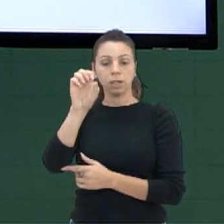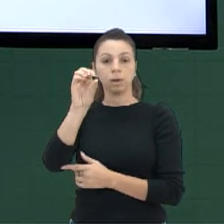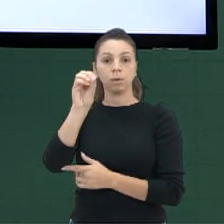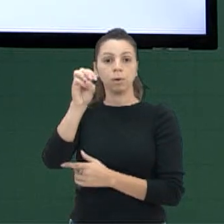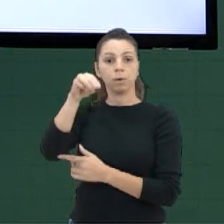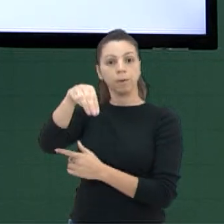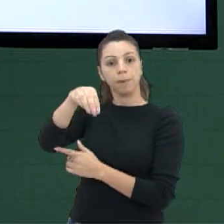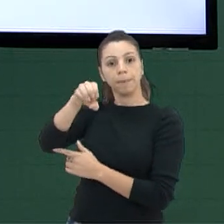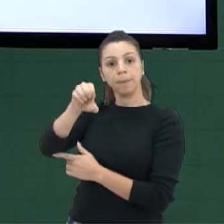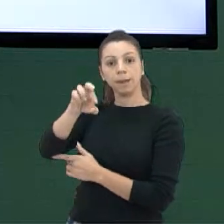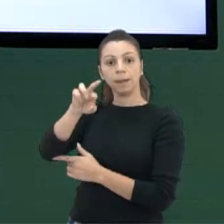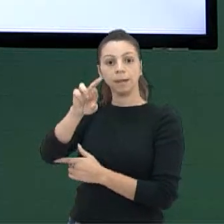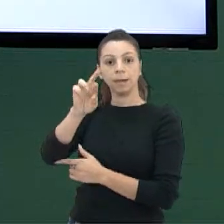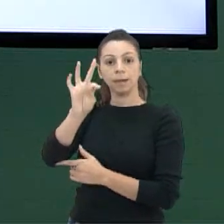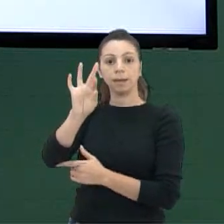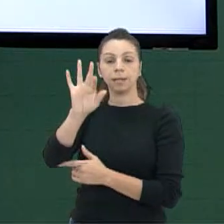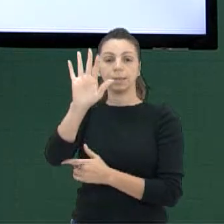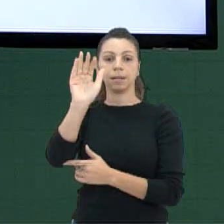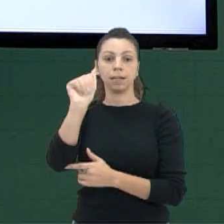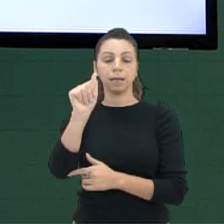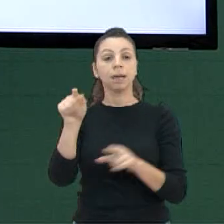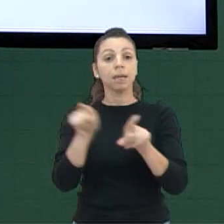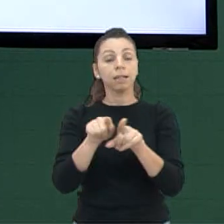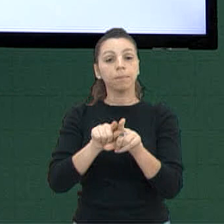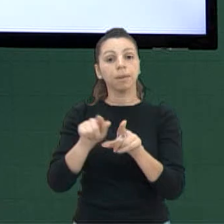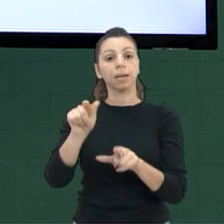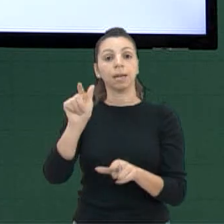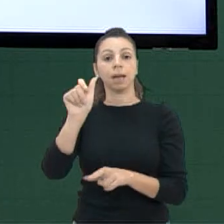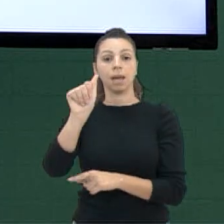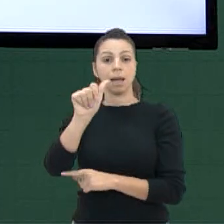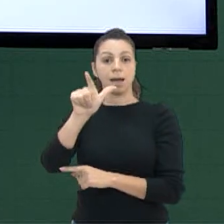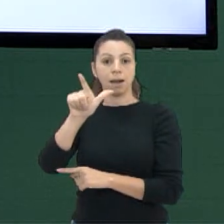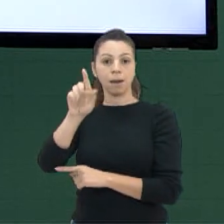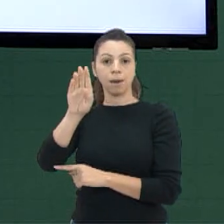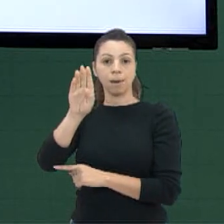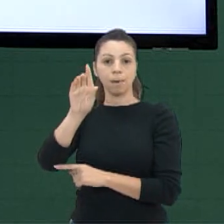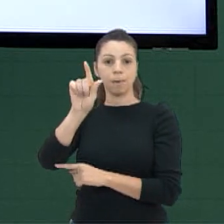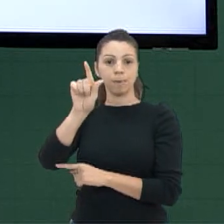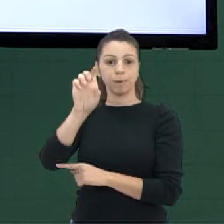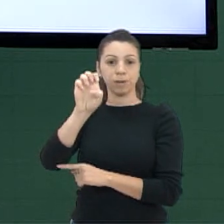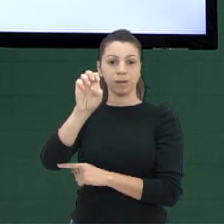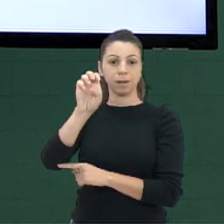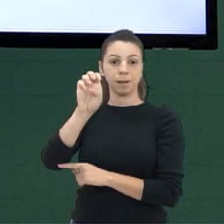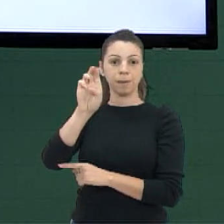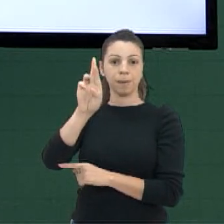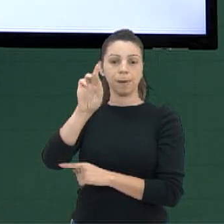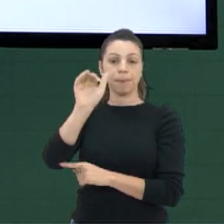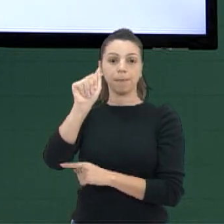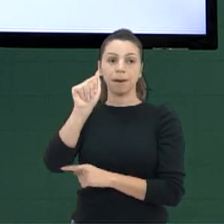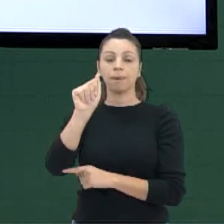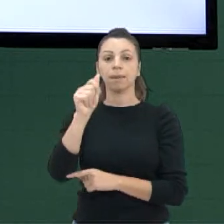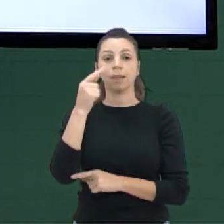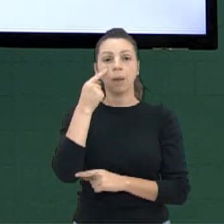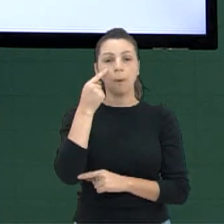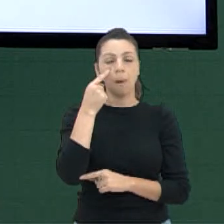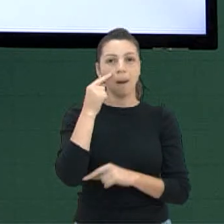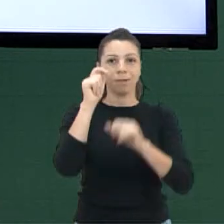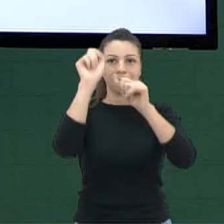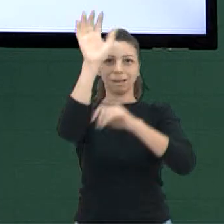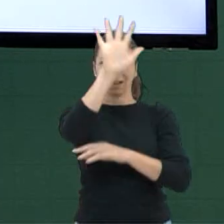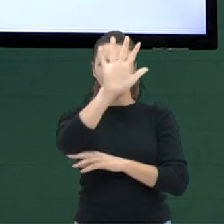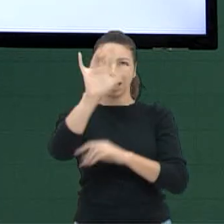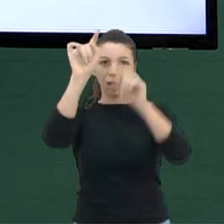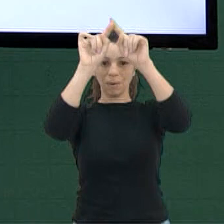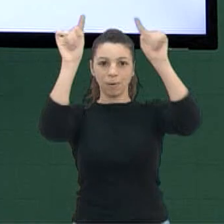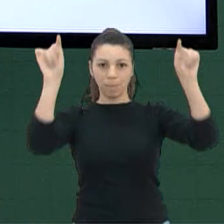Olha lá, o primeiro desenho que eu tenho? Um quadrado e o segundo eu tenho um retângulo. Ele quer